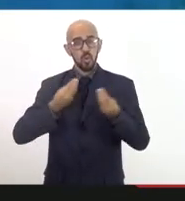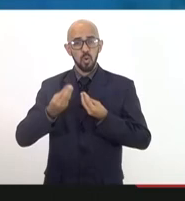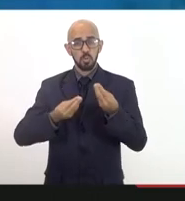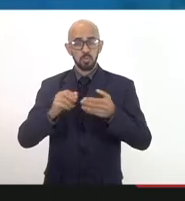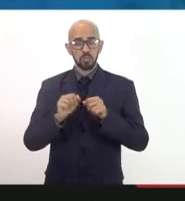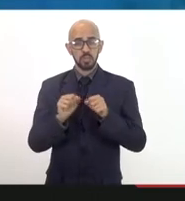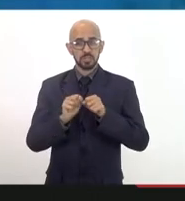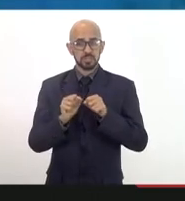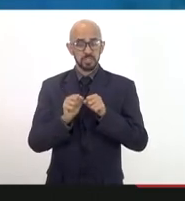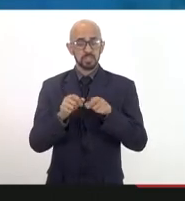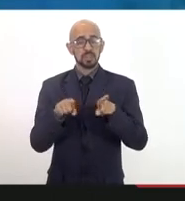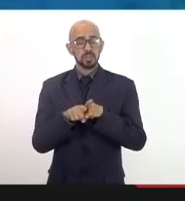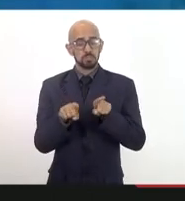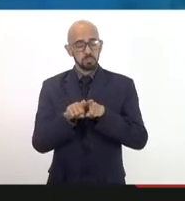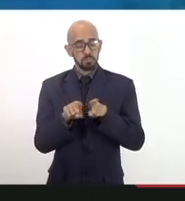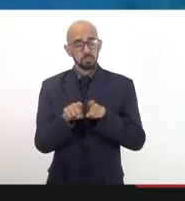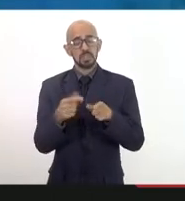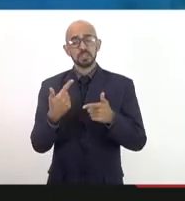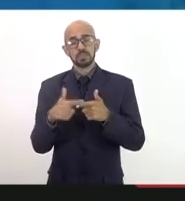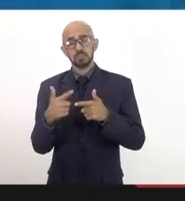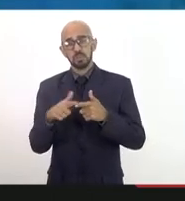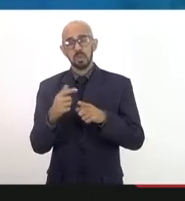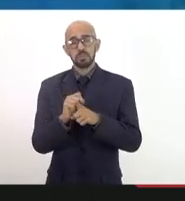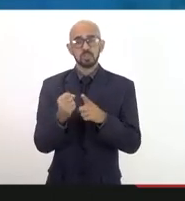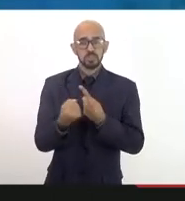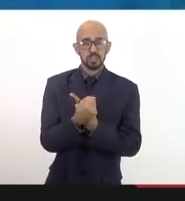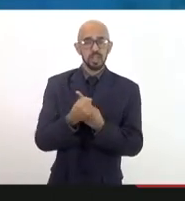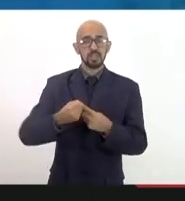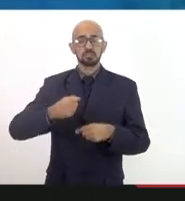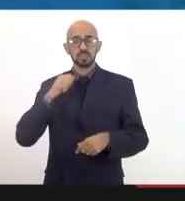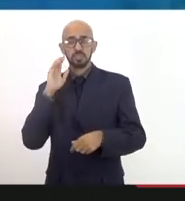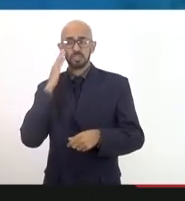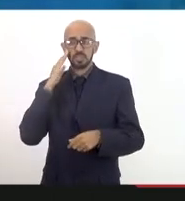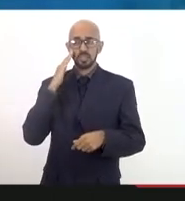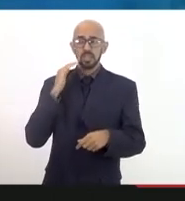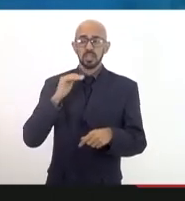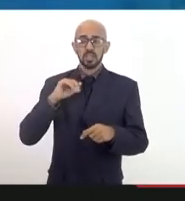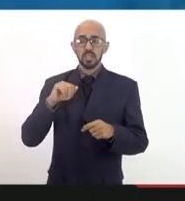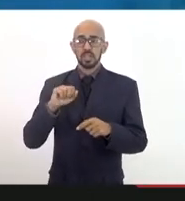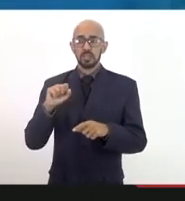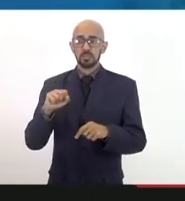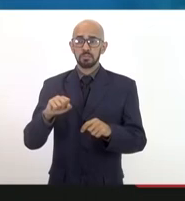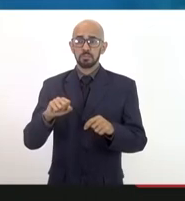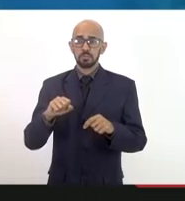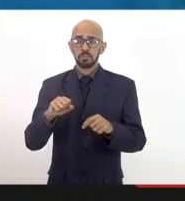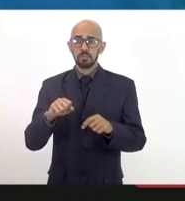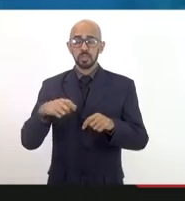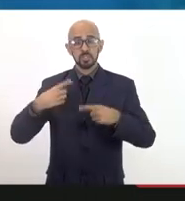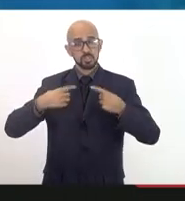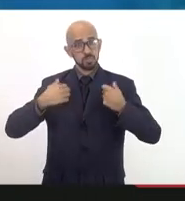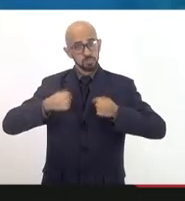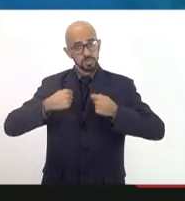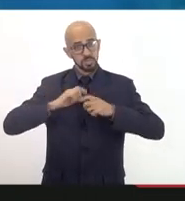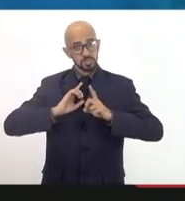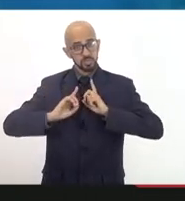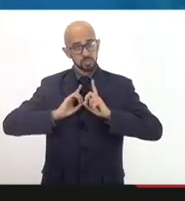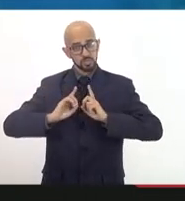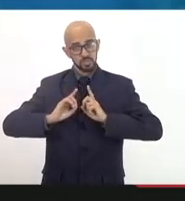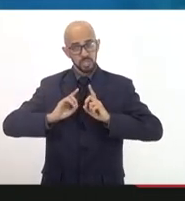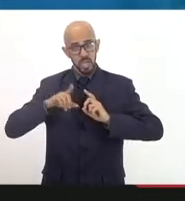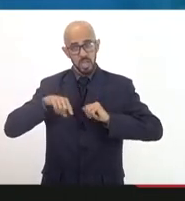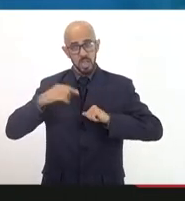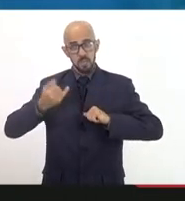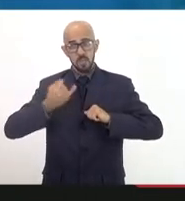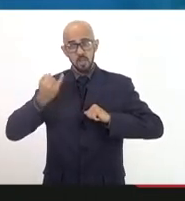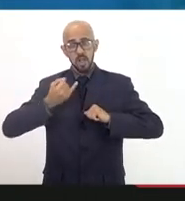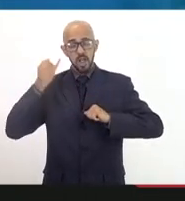as questões sociais. Na nossa audiência, nós chamamos a Secretaria de Assistência Social para discutir um pouco isso, que é interessante, importante